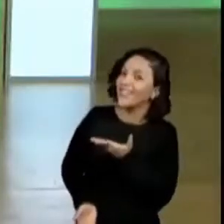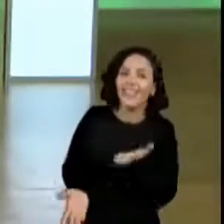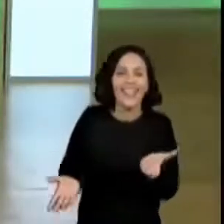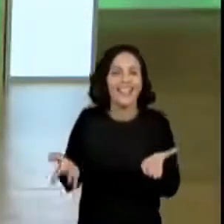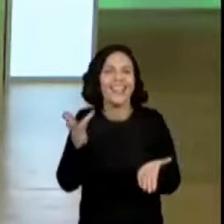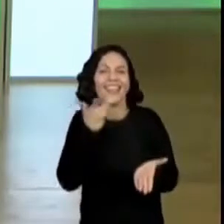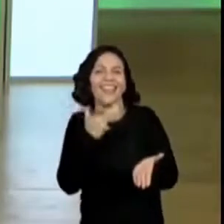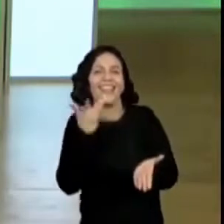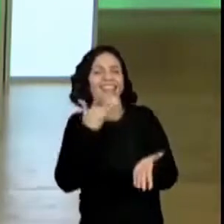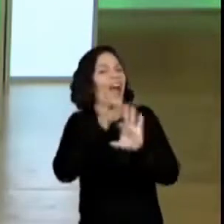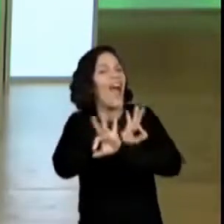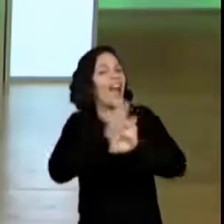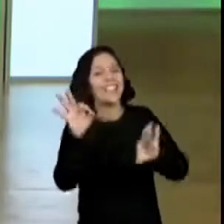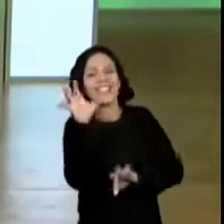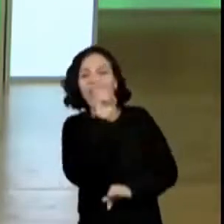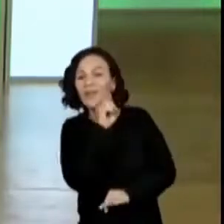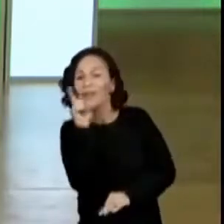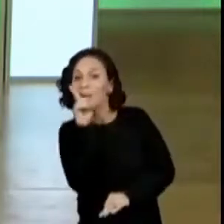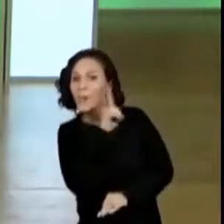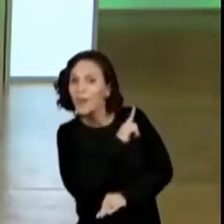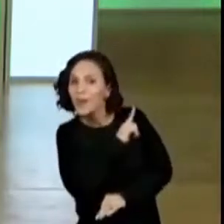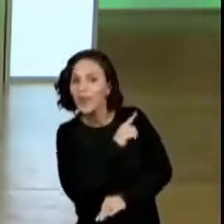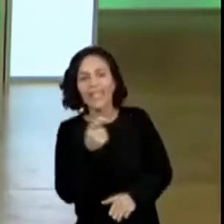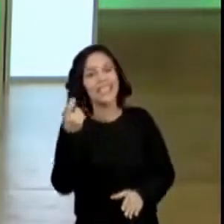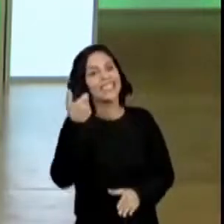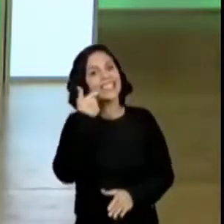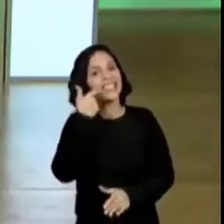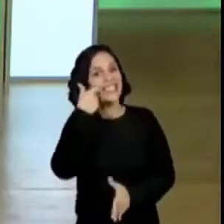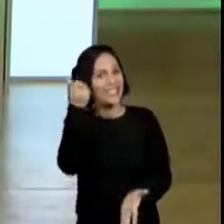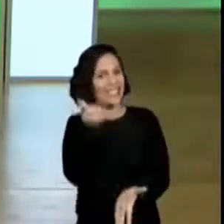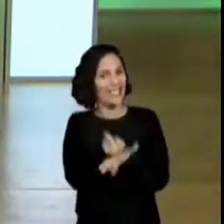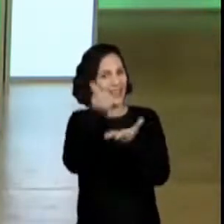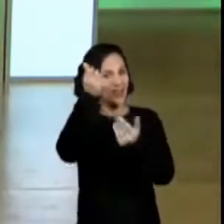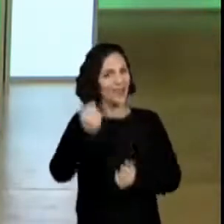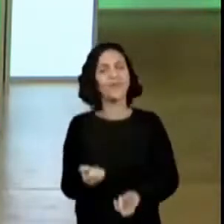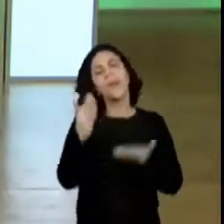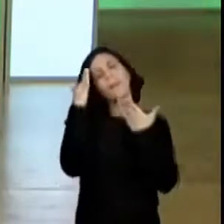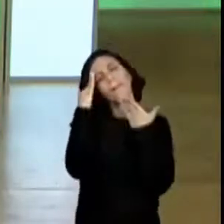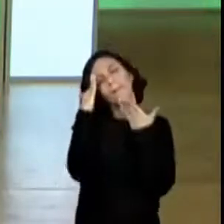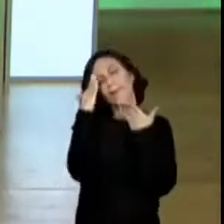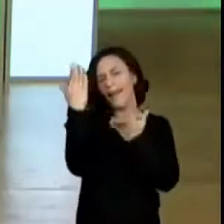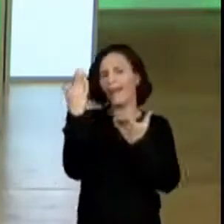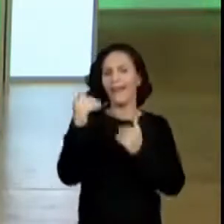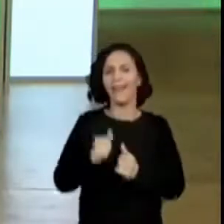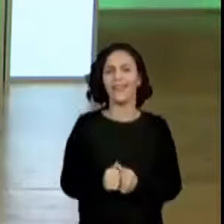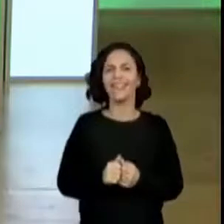Olha, ótimo final de semana. Sextou. Muito